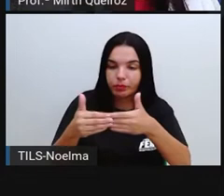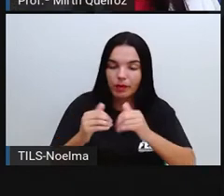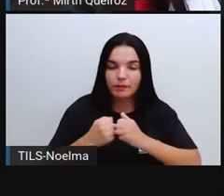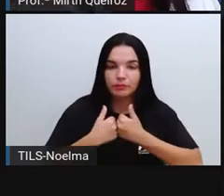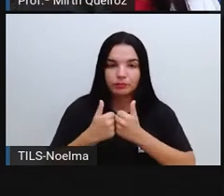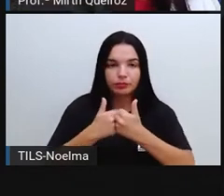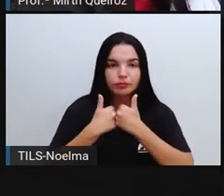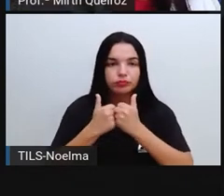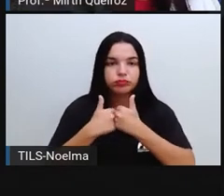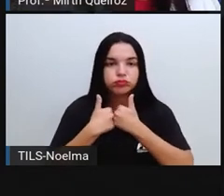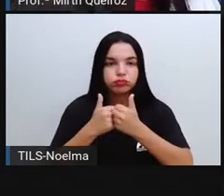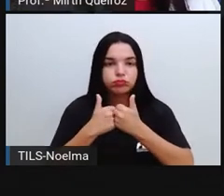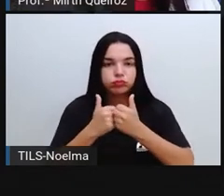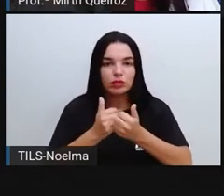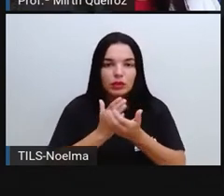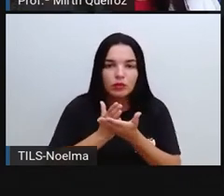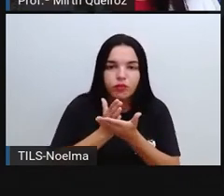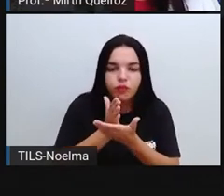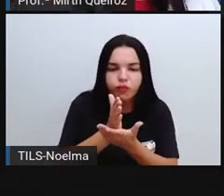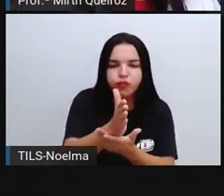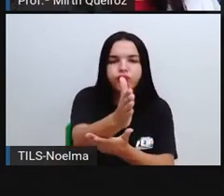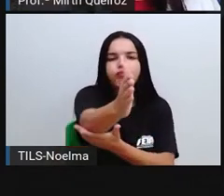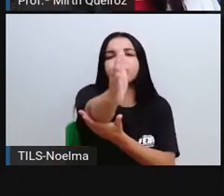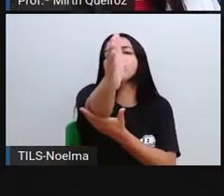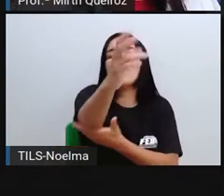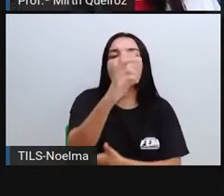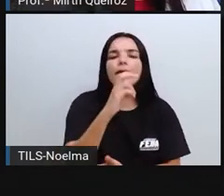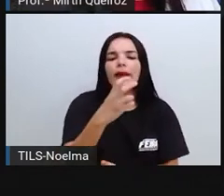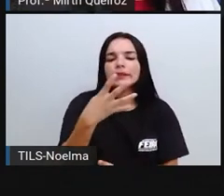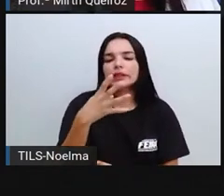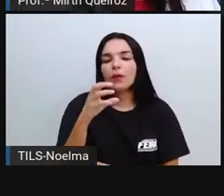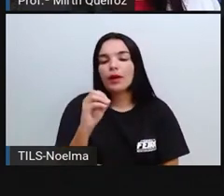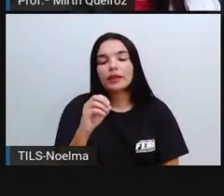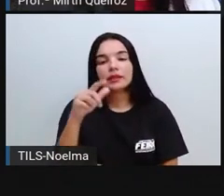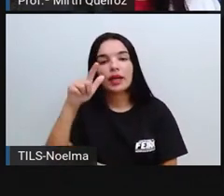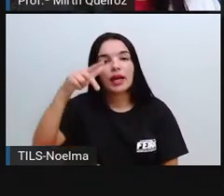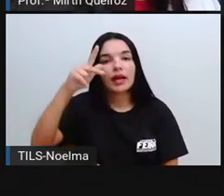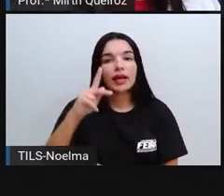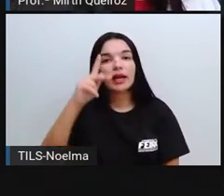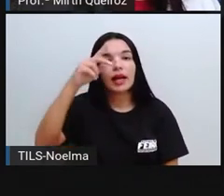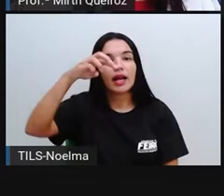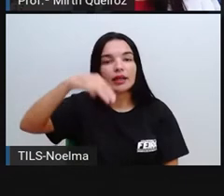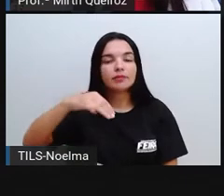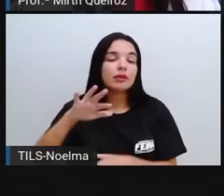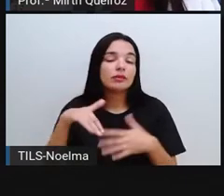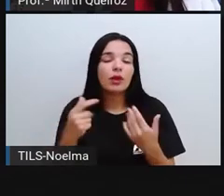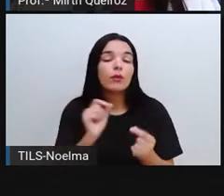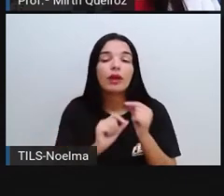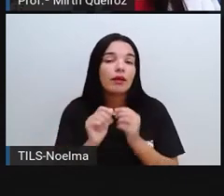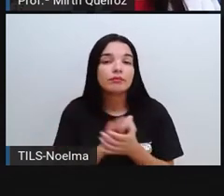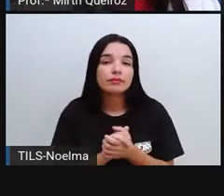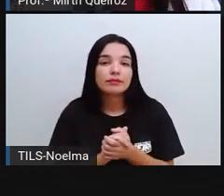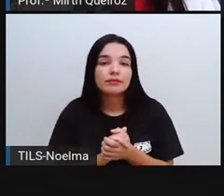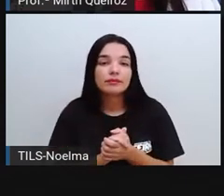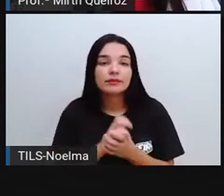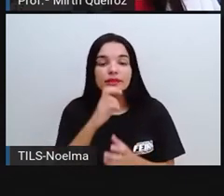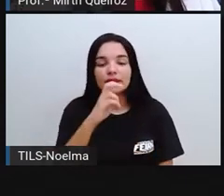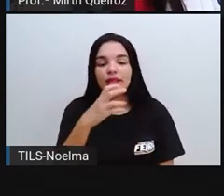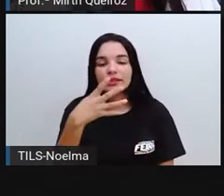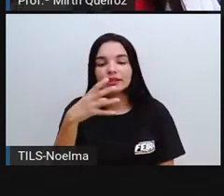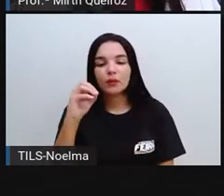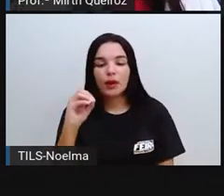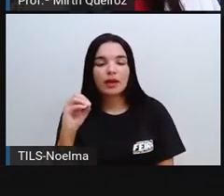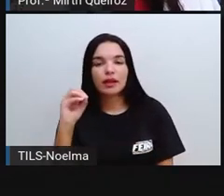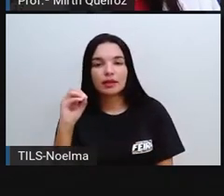se ele vai percorrer uma distância de 540 km até 540 vezes um que seria quanto